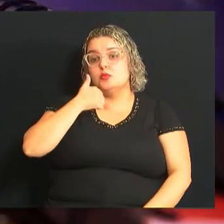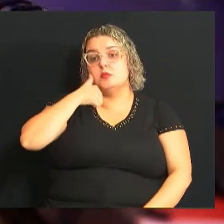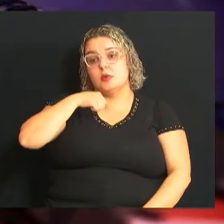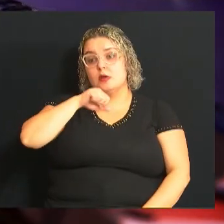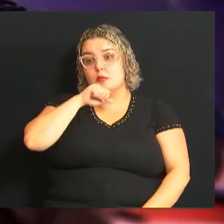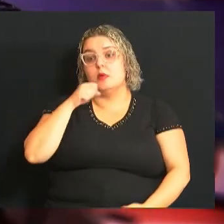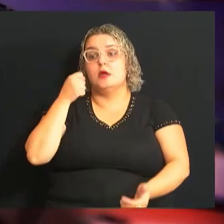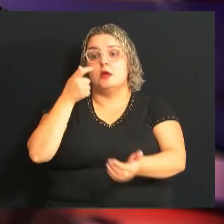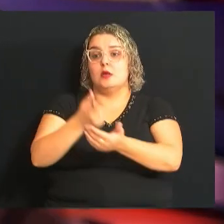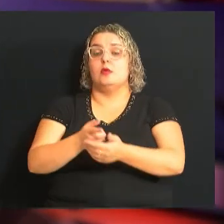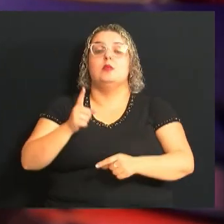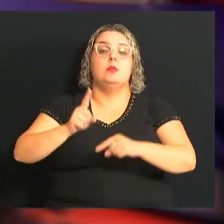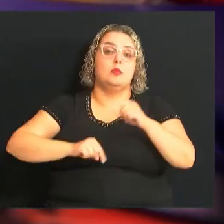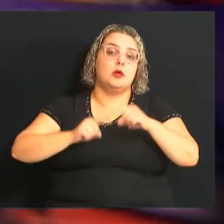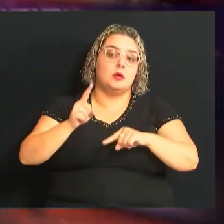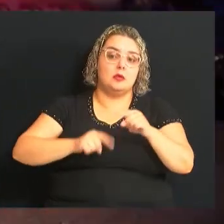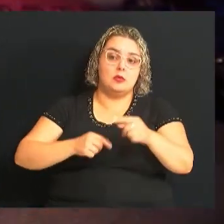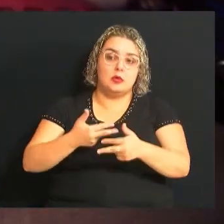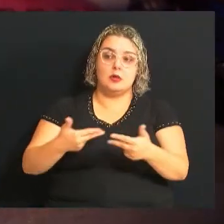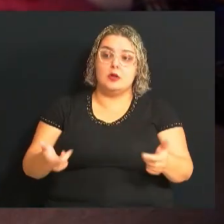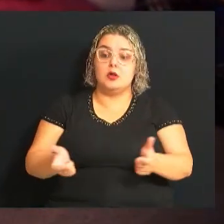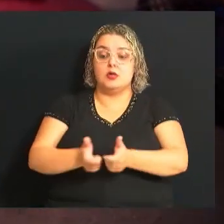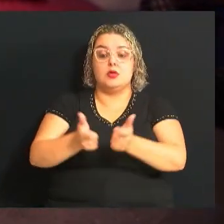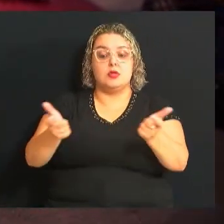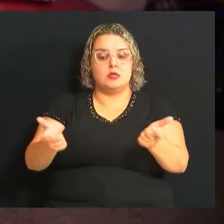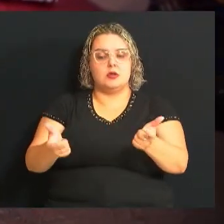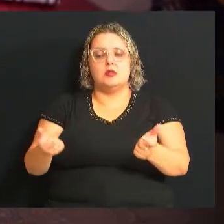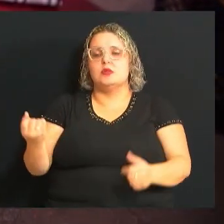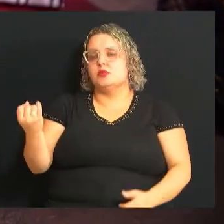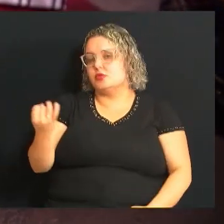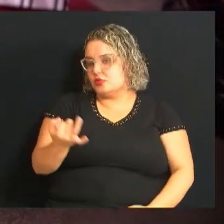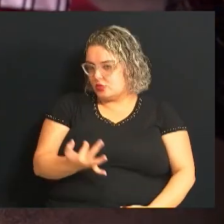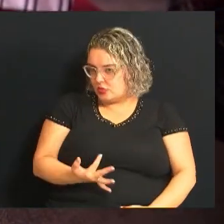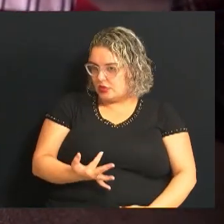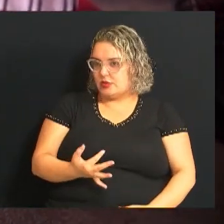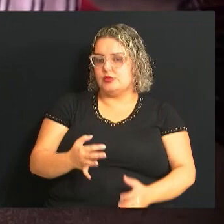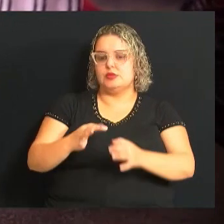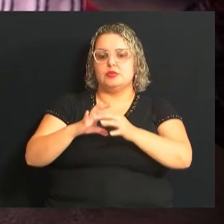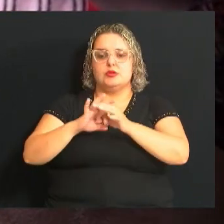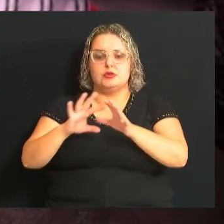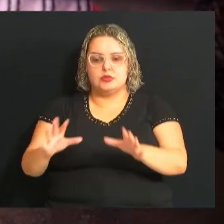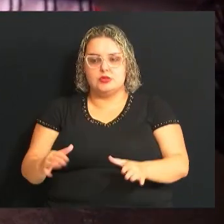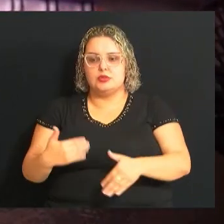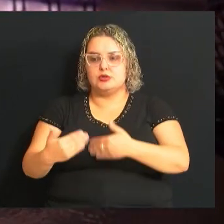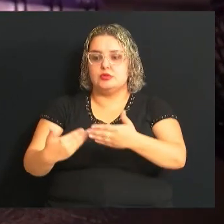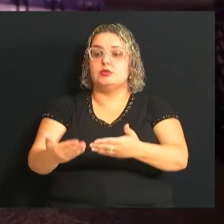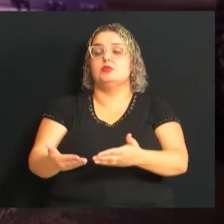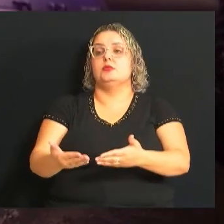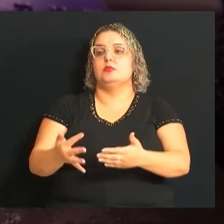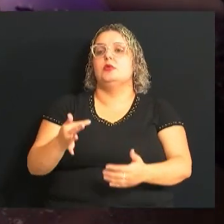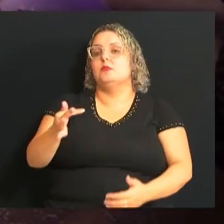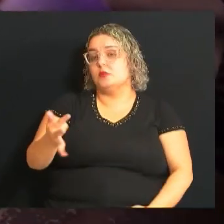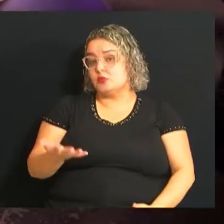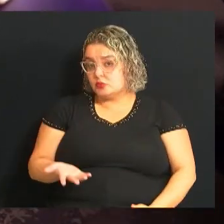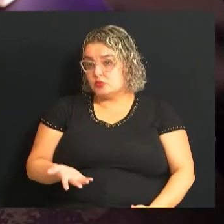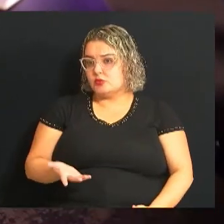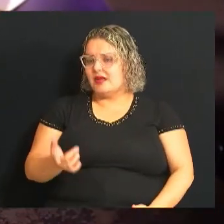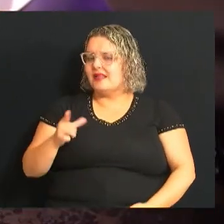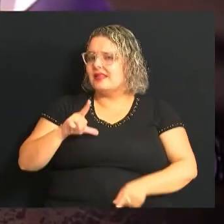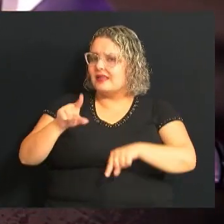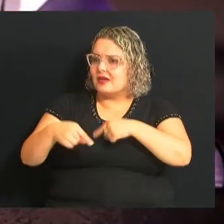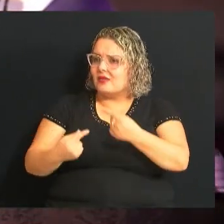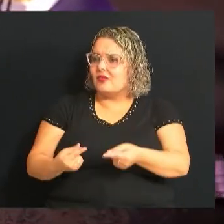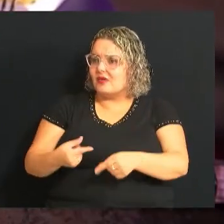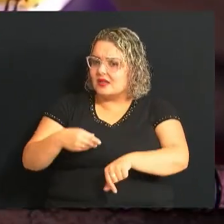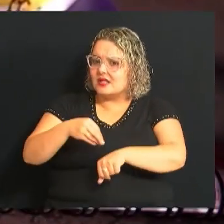comprar o material em grande quantidade, deixar alguma parte mais para frente. Tem alguma outra dica que